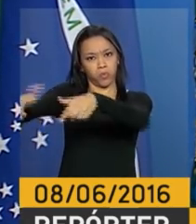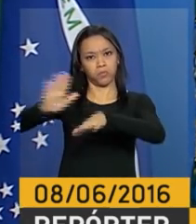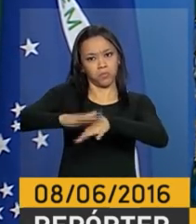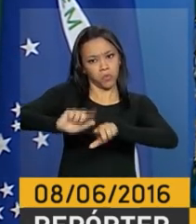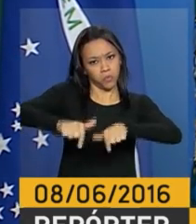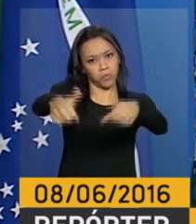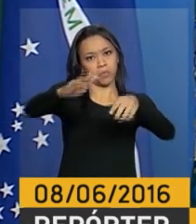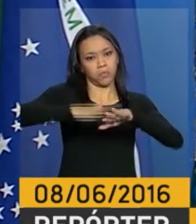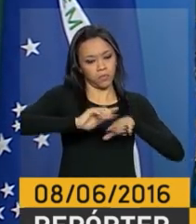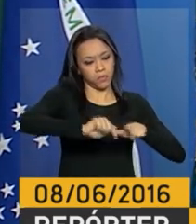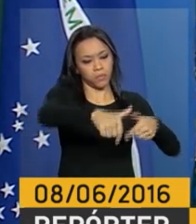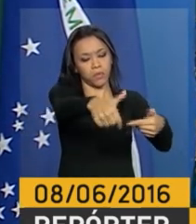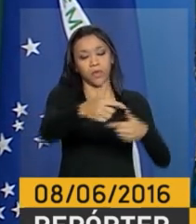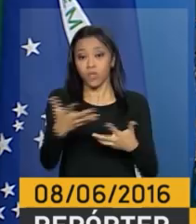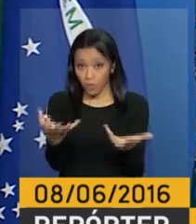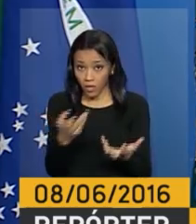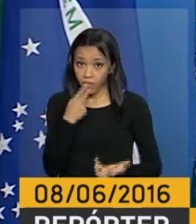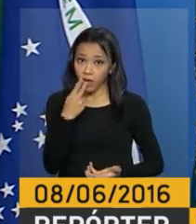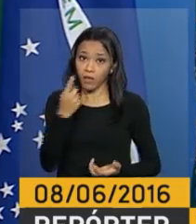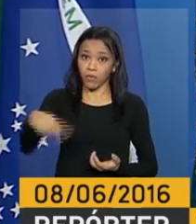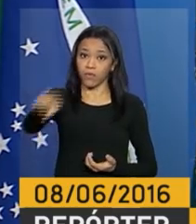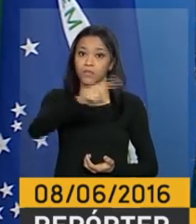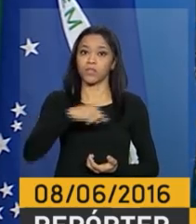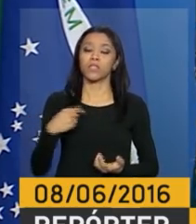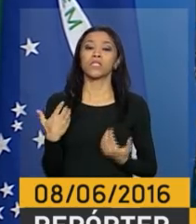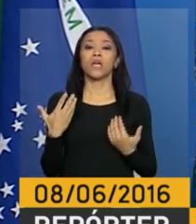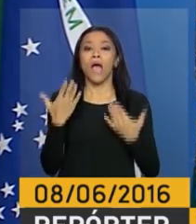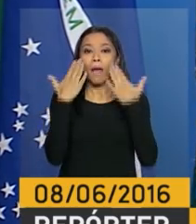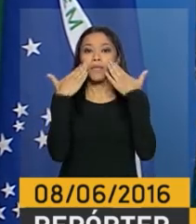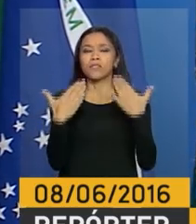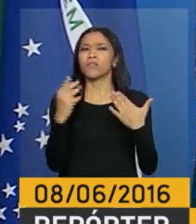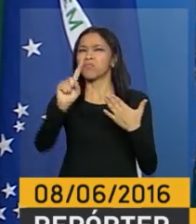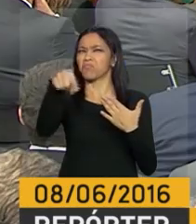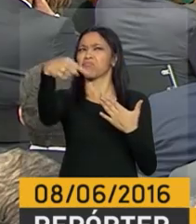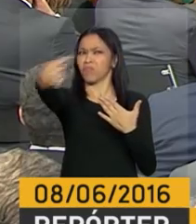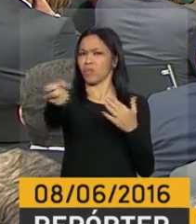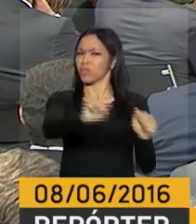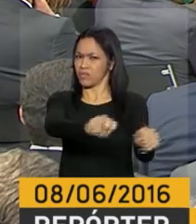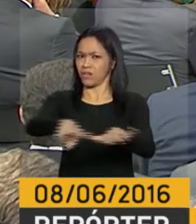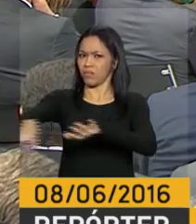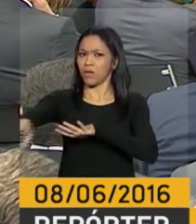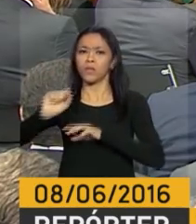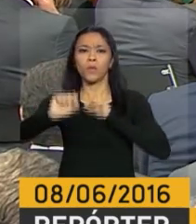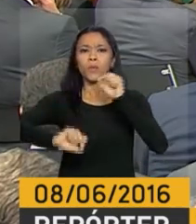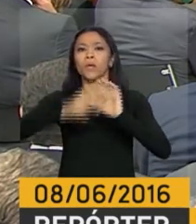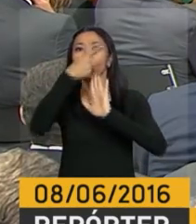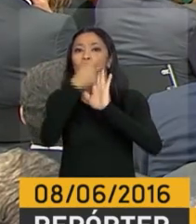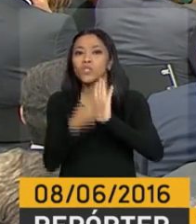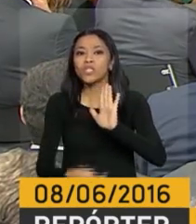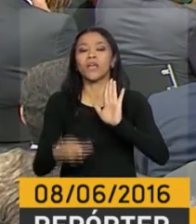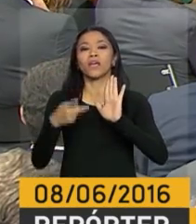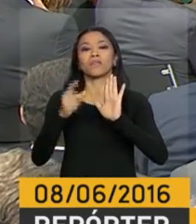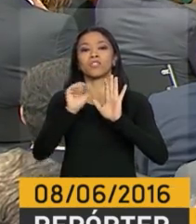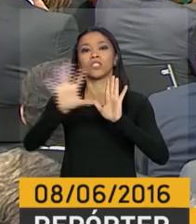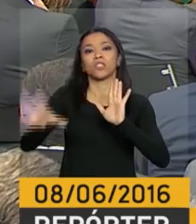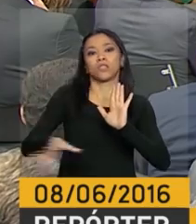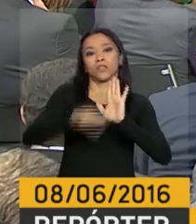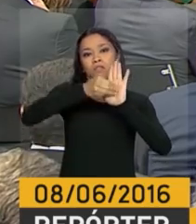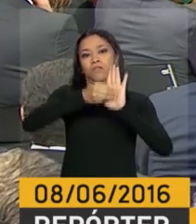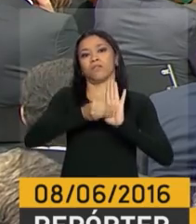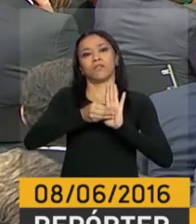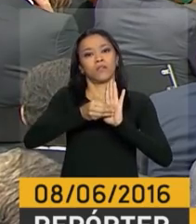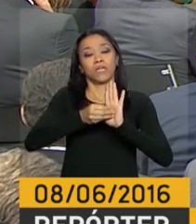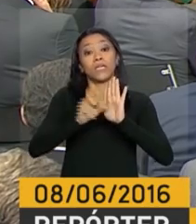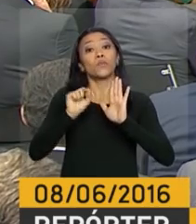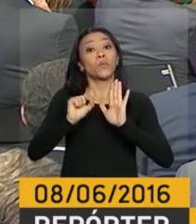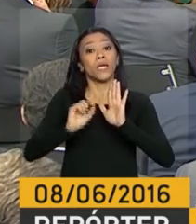até dizer o seguinte nós eh Estamos apresentando na semana que vem não ées aquele projeto de emenda constitucional que